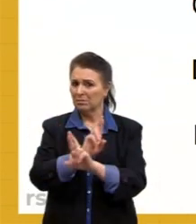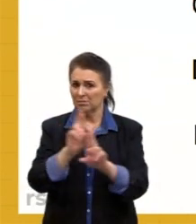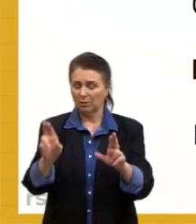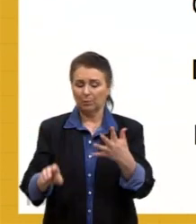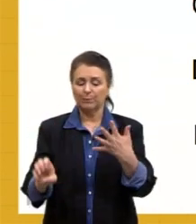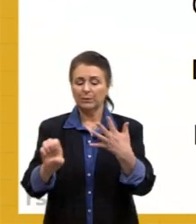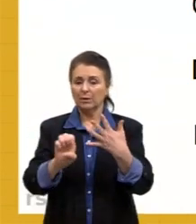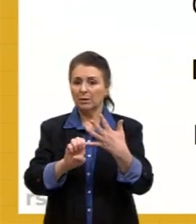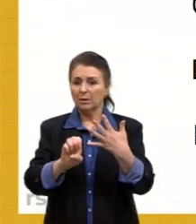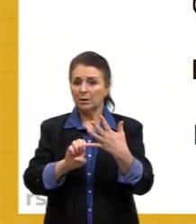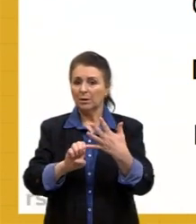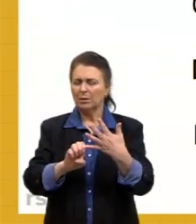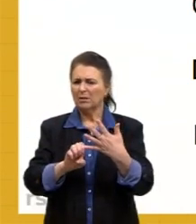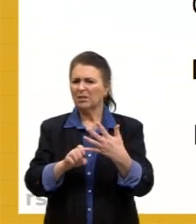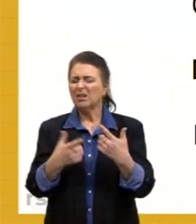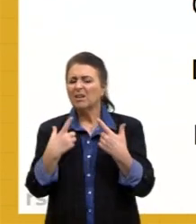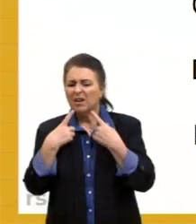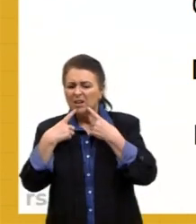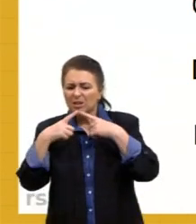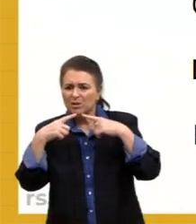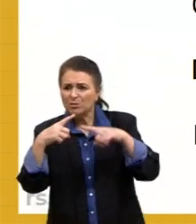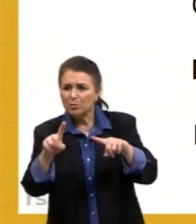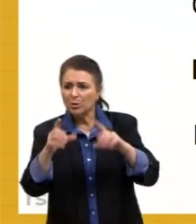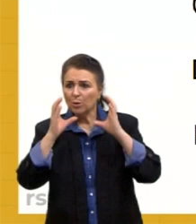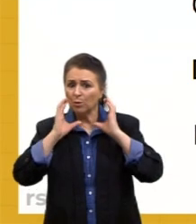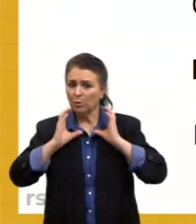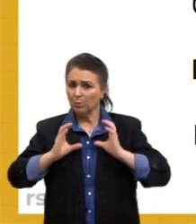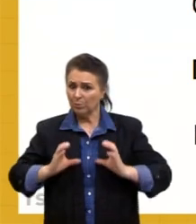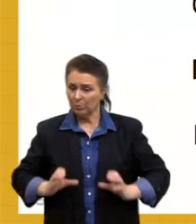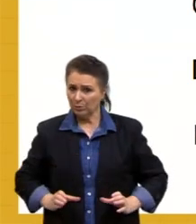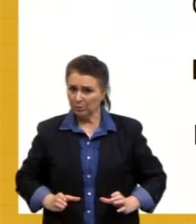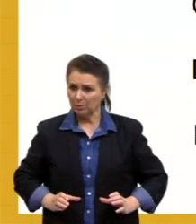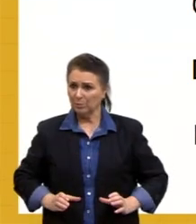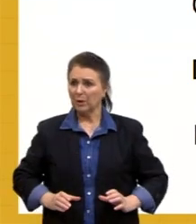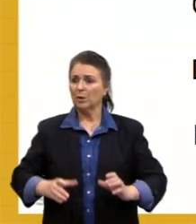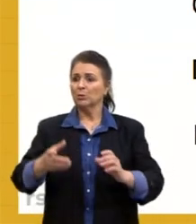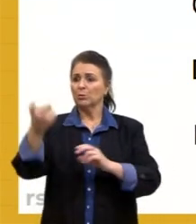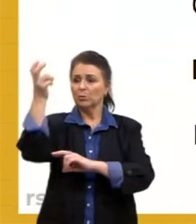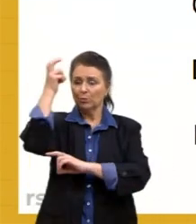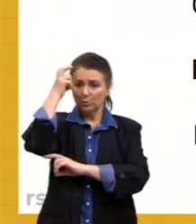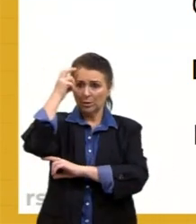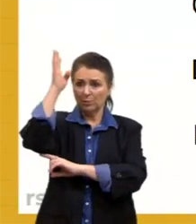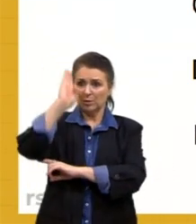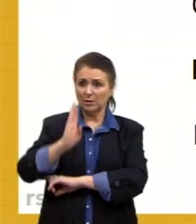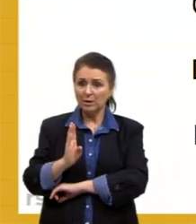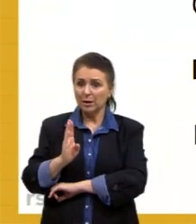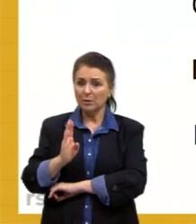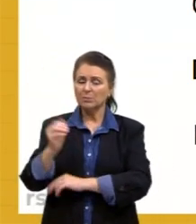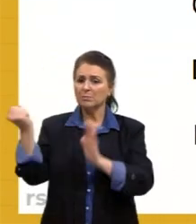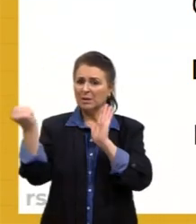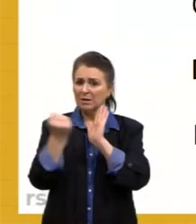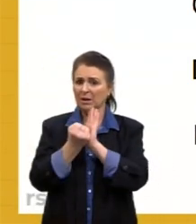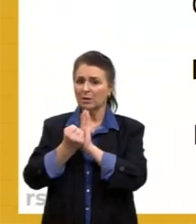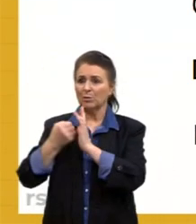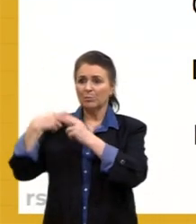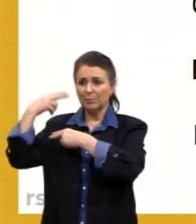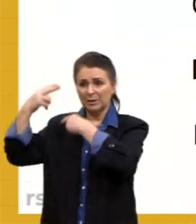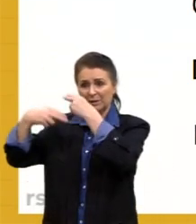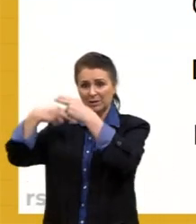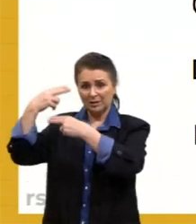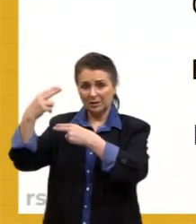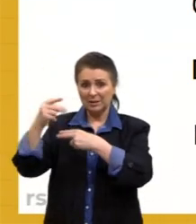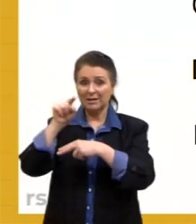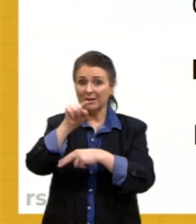questiona a existência de comportamentos culturais brasileiros marcados pela Herança da Inquisição a nossa resposta